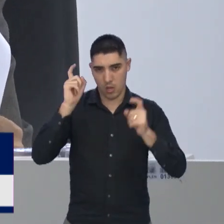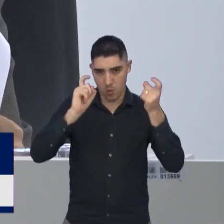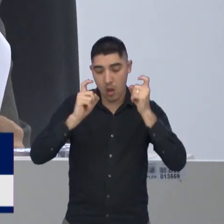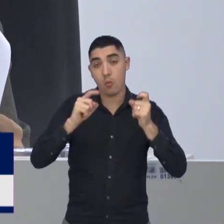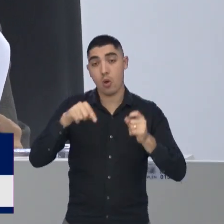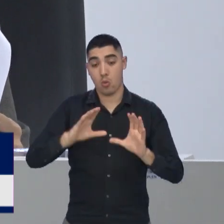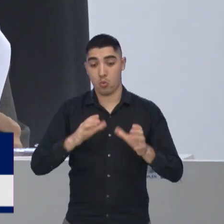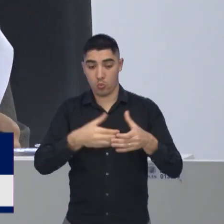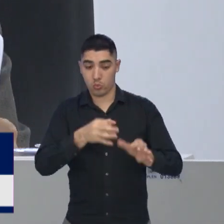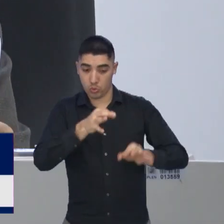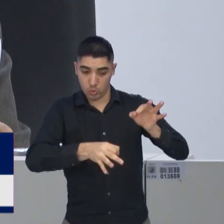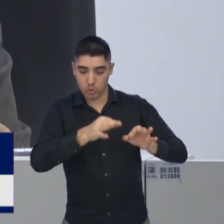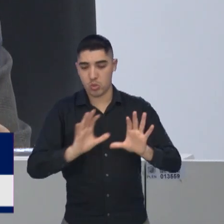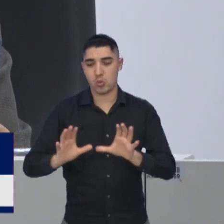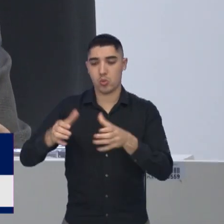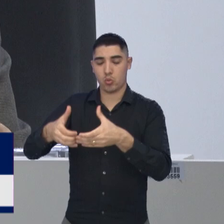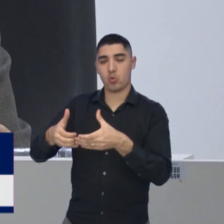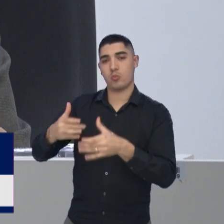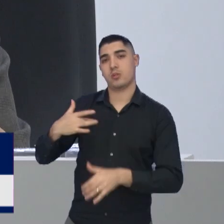e Saúde.